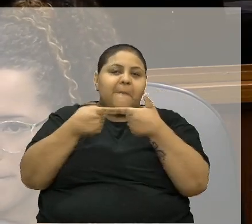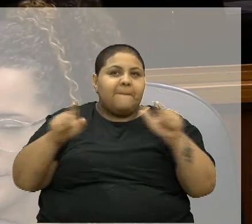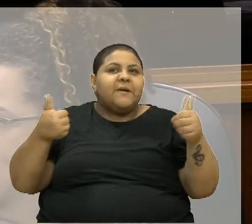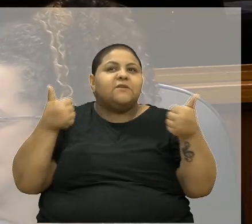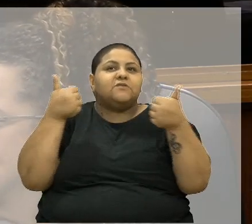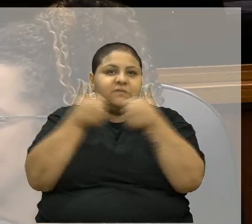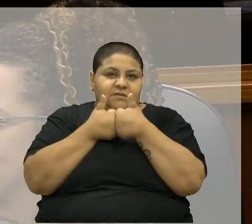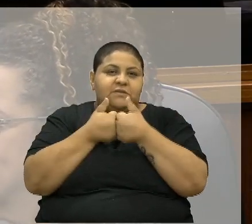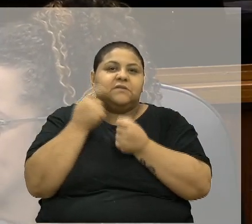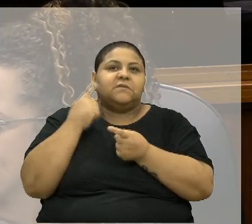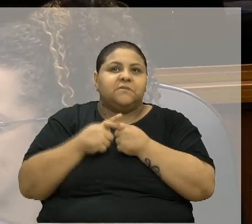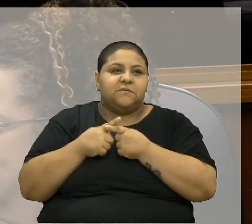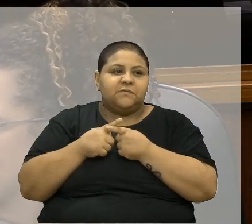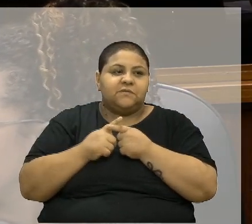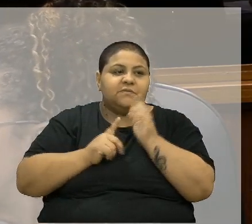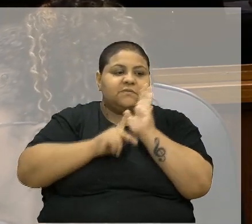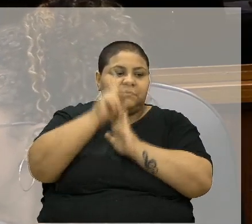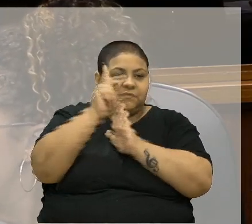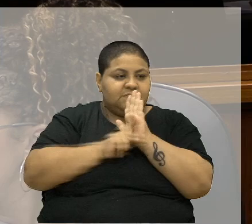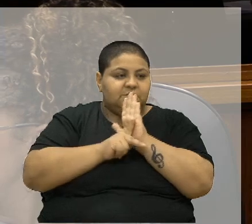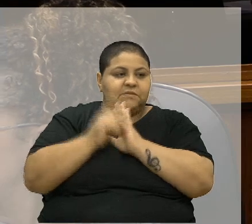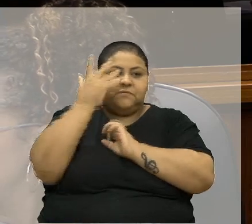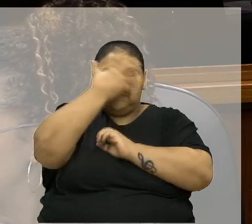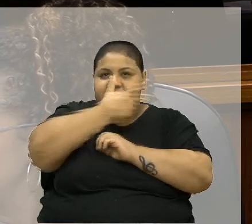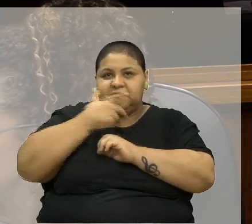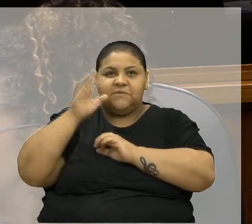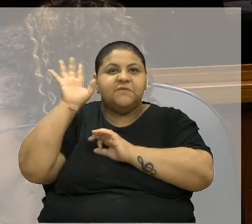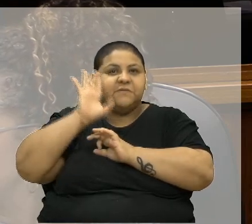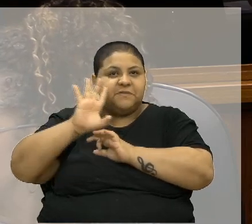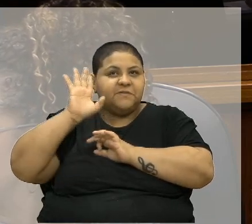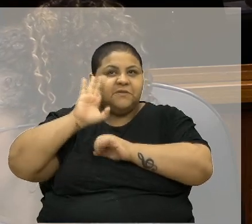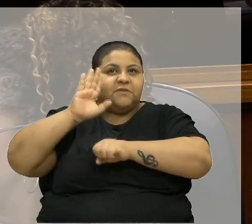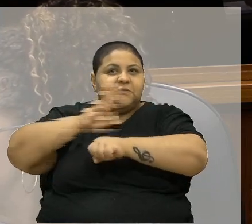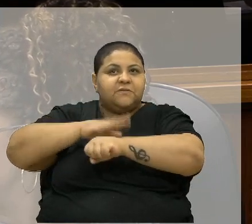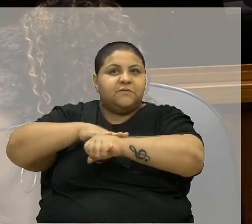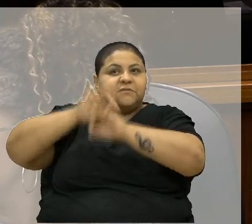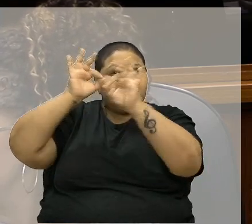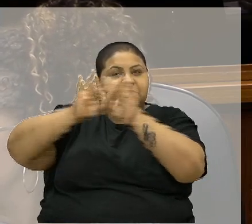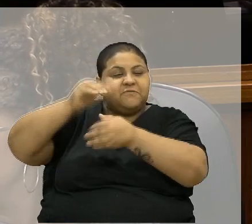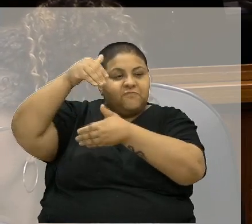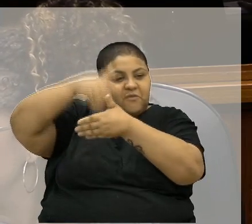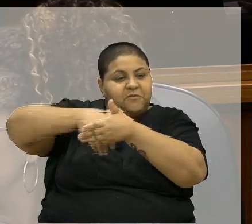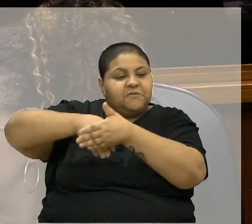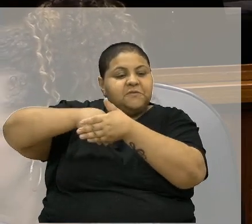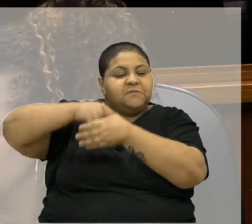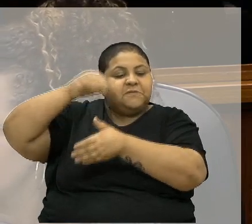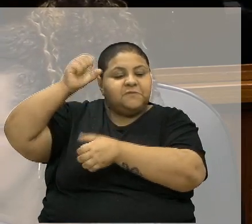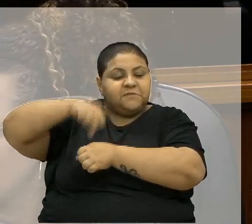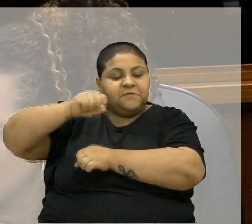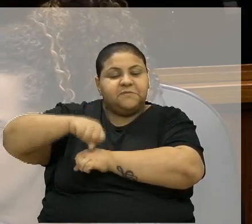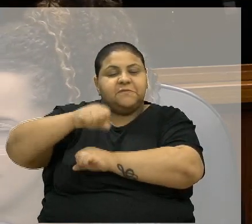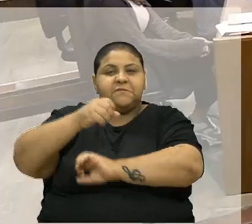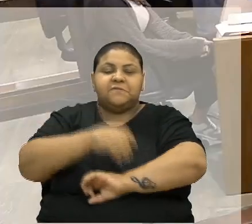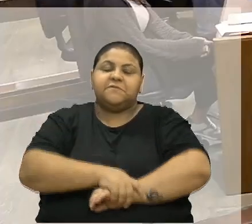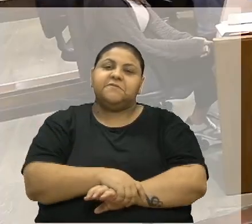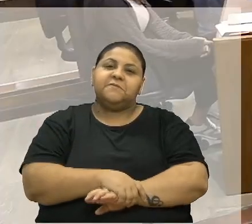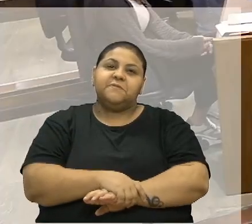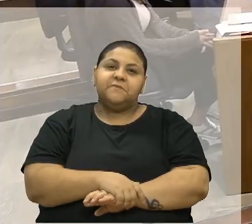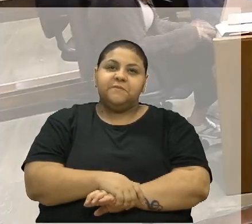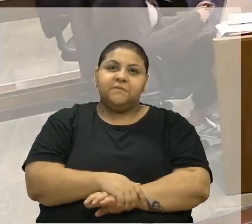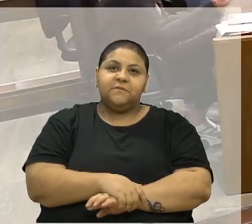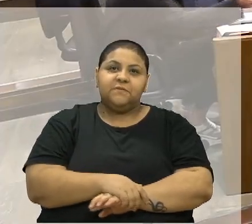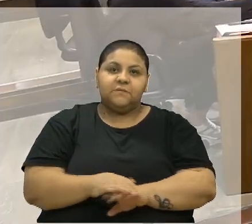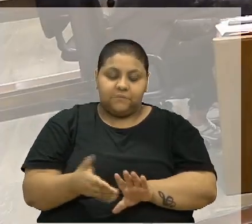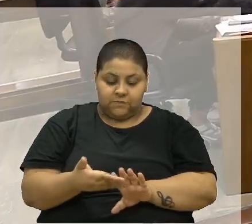aí, porque é um projeto muito bonito e muito legal, no momento oportuno. Voto sim, colegas vereadores e vereadoras. Obrigado.